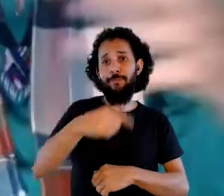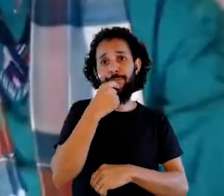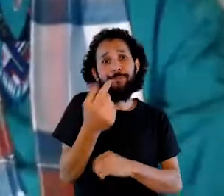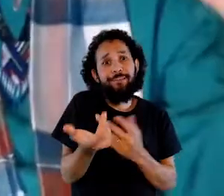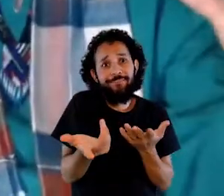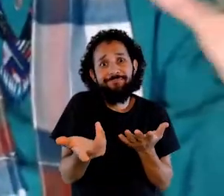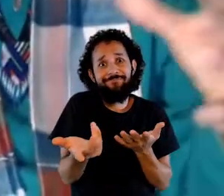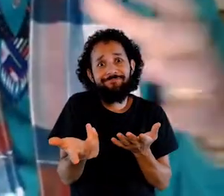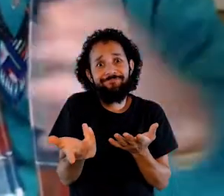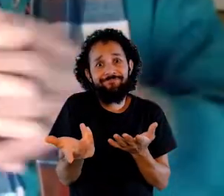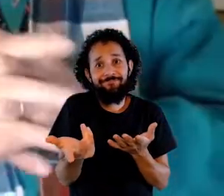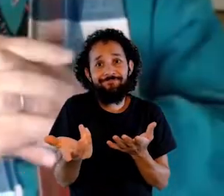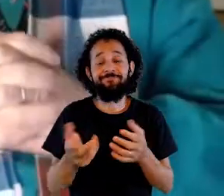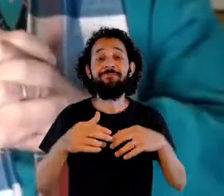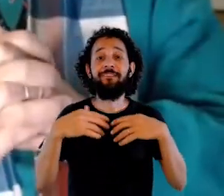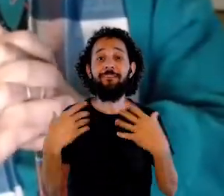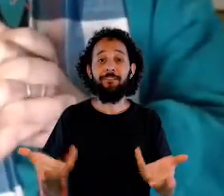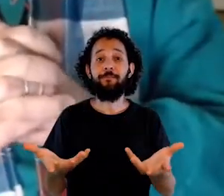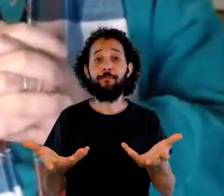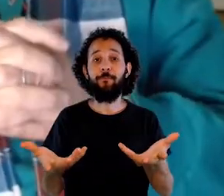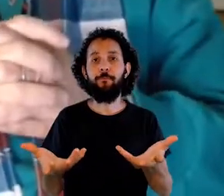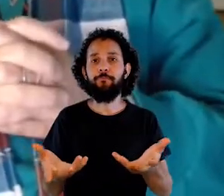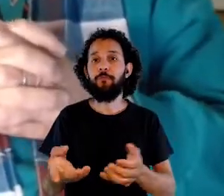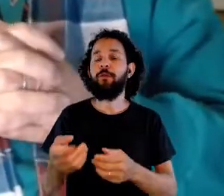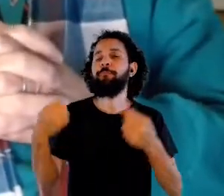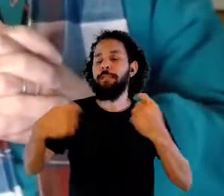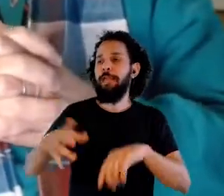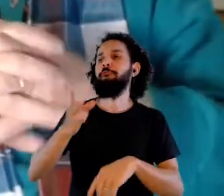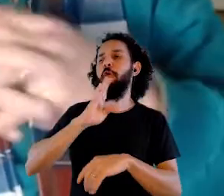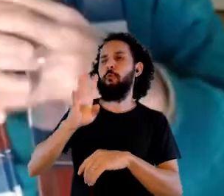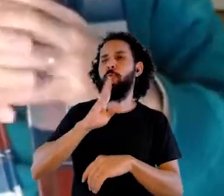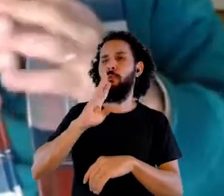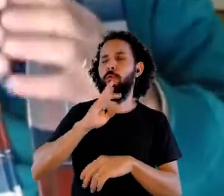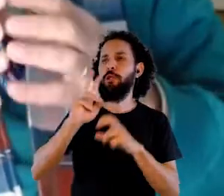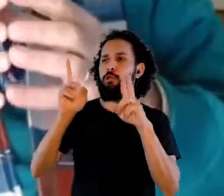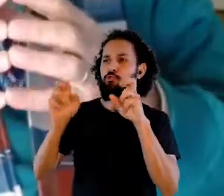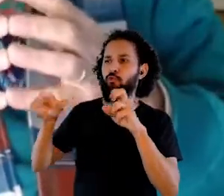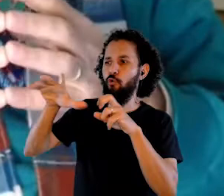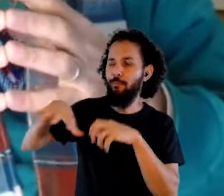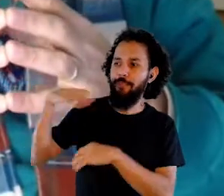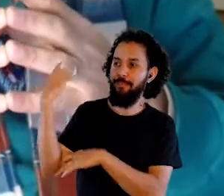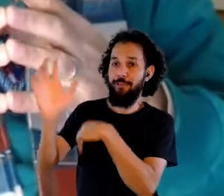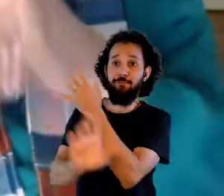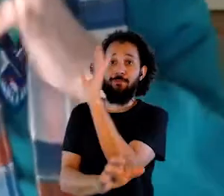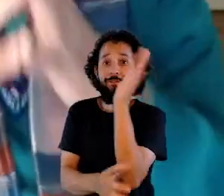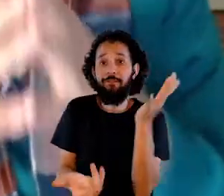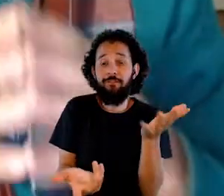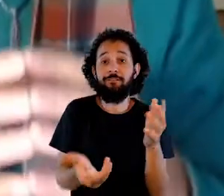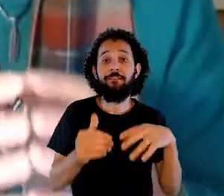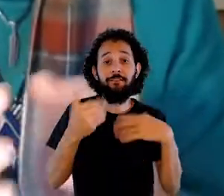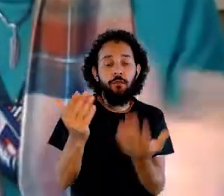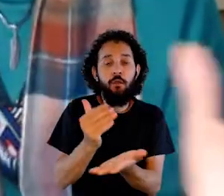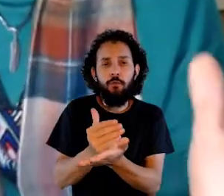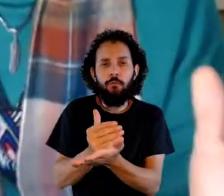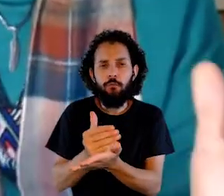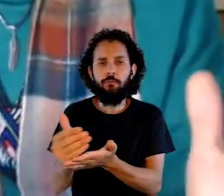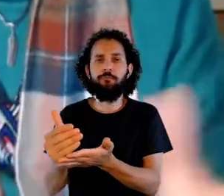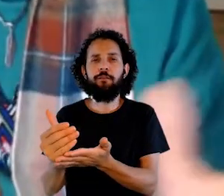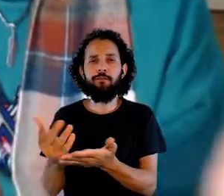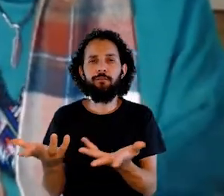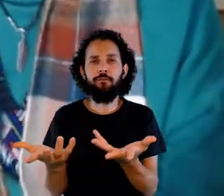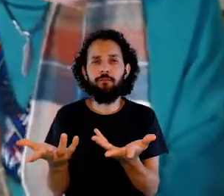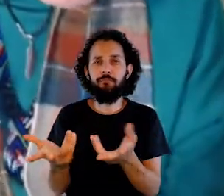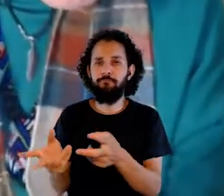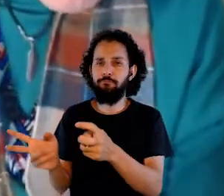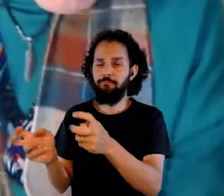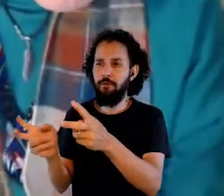Então, ele tinha que conhecer bastante sobre a natureza, né? E ele começou a notar que na caminhar dele,